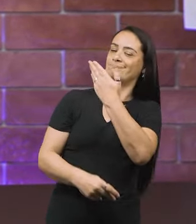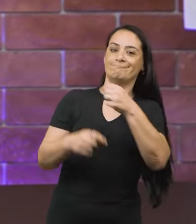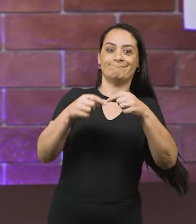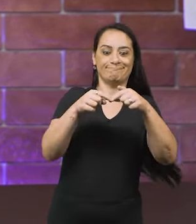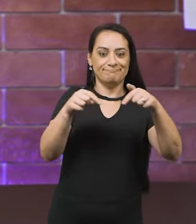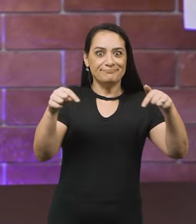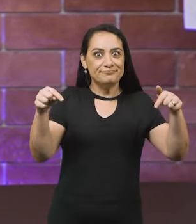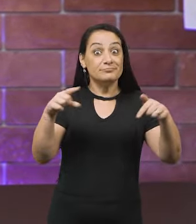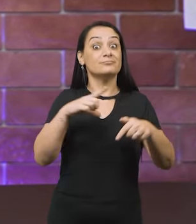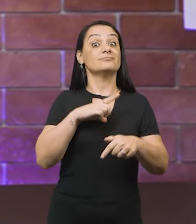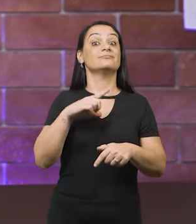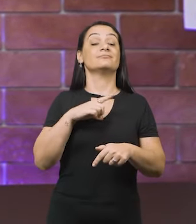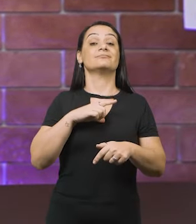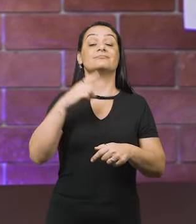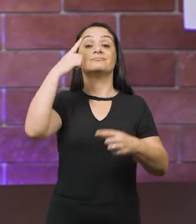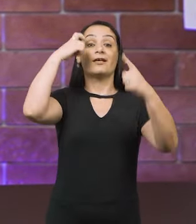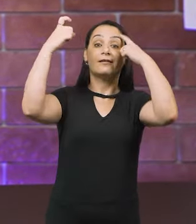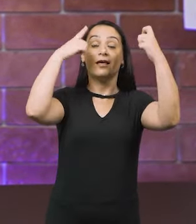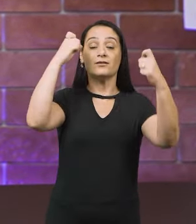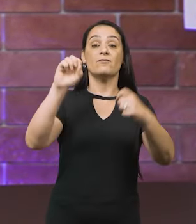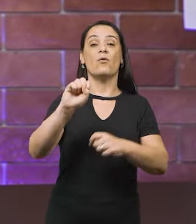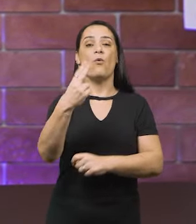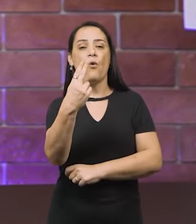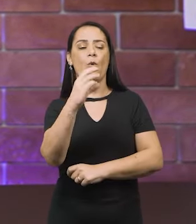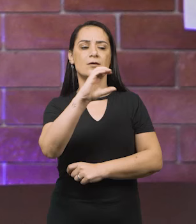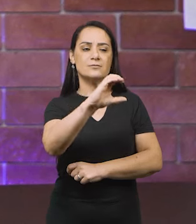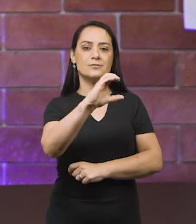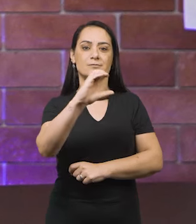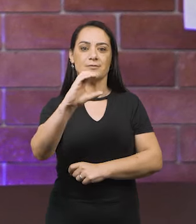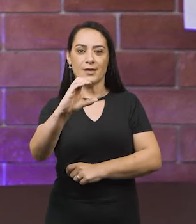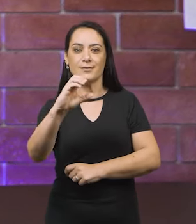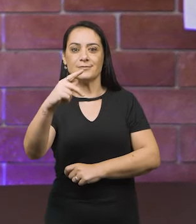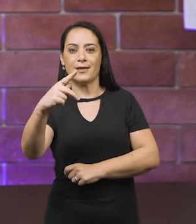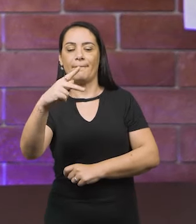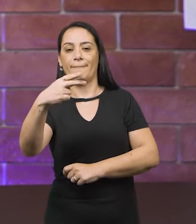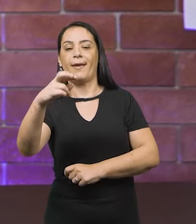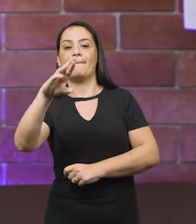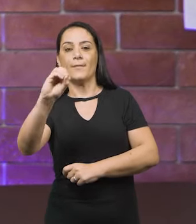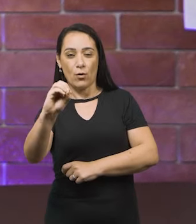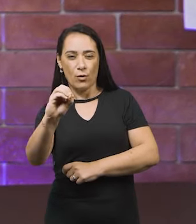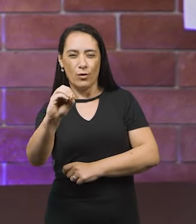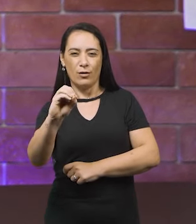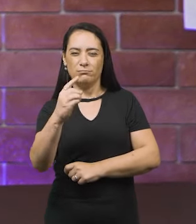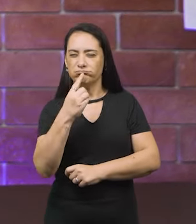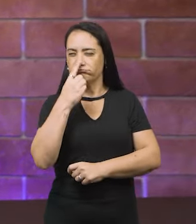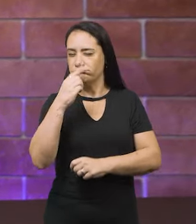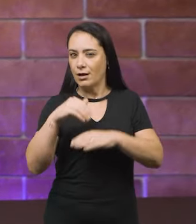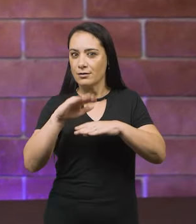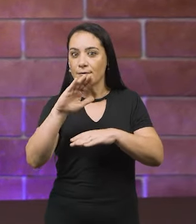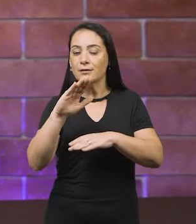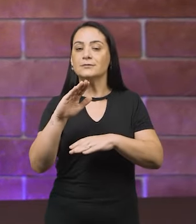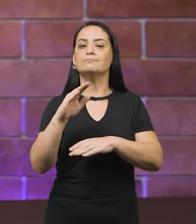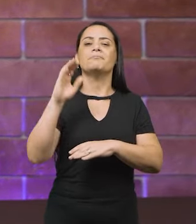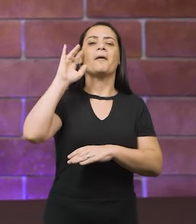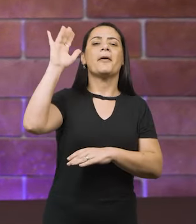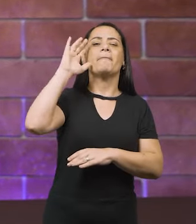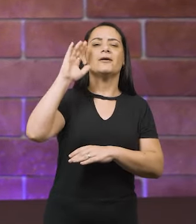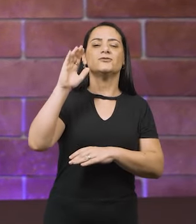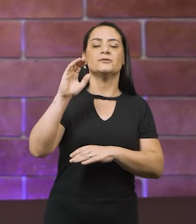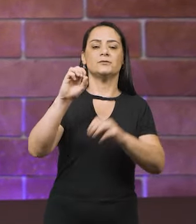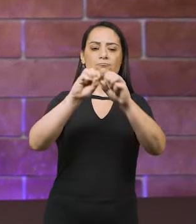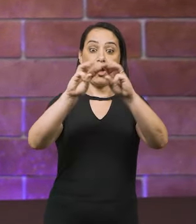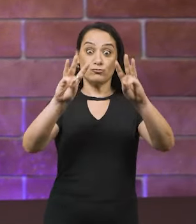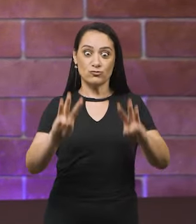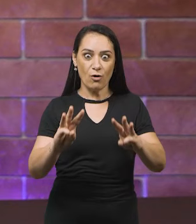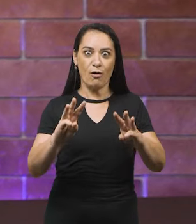Estamos falando do Creative Cloud for Teams Pro, ou CCT Pro para os mais chegados. Imagina ter acesso